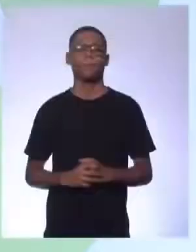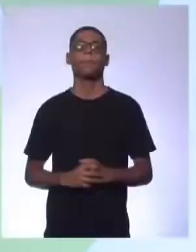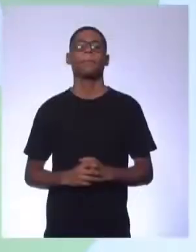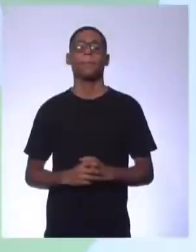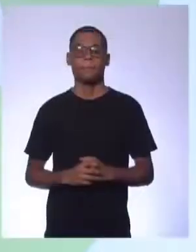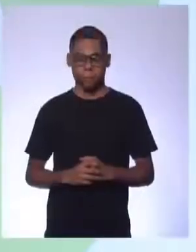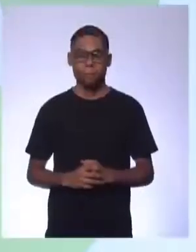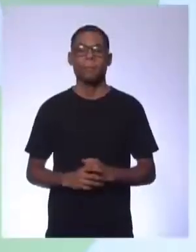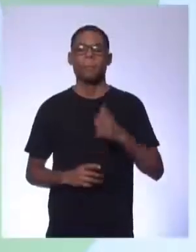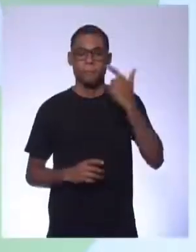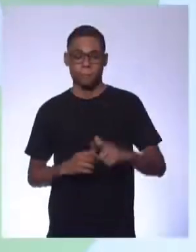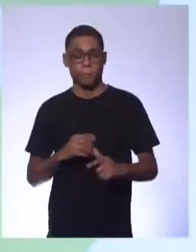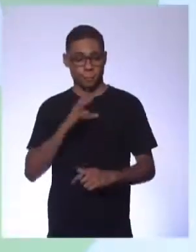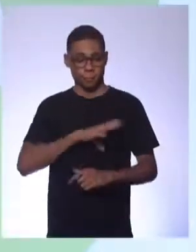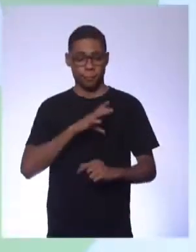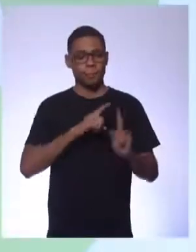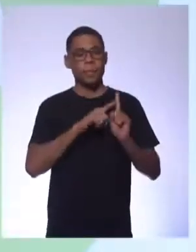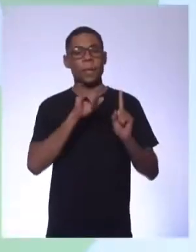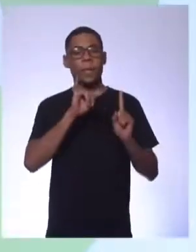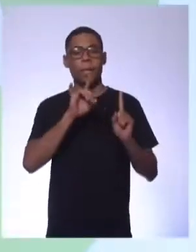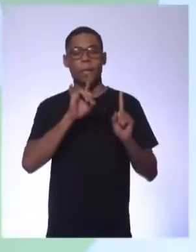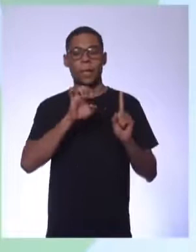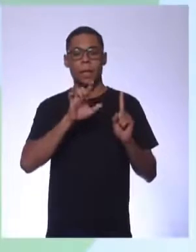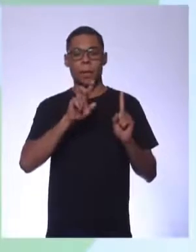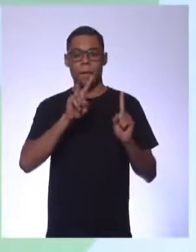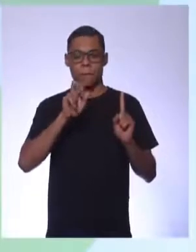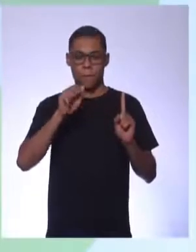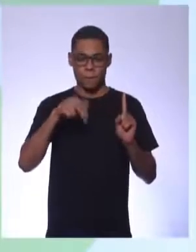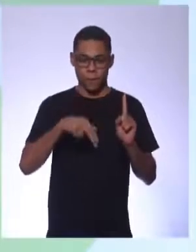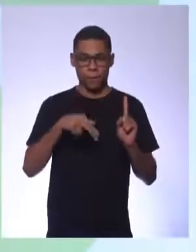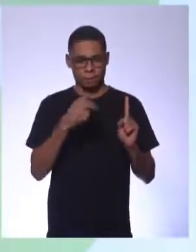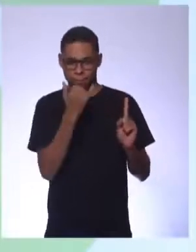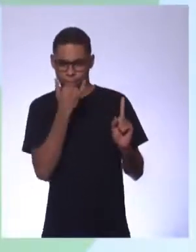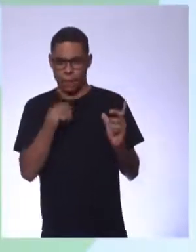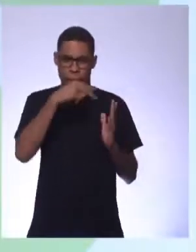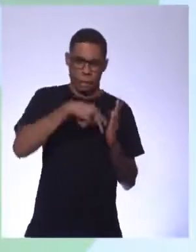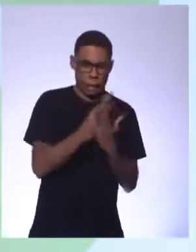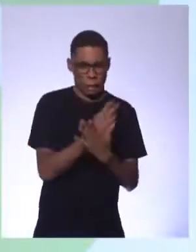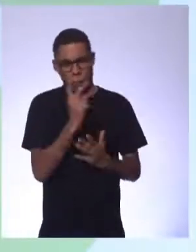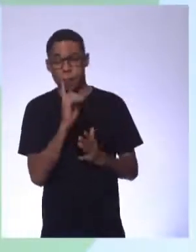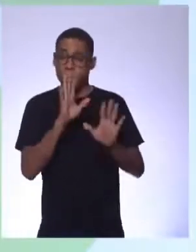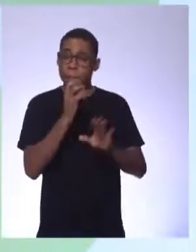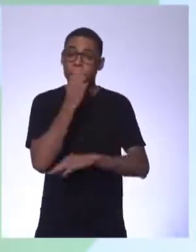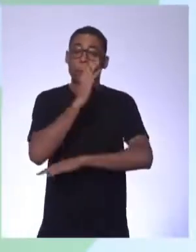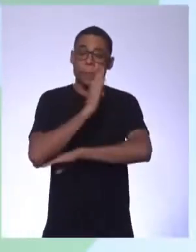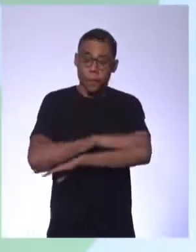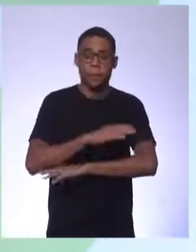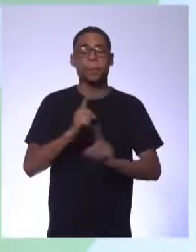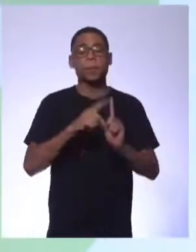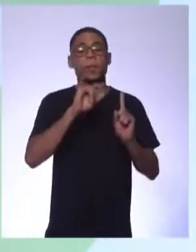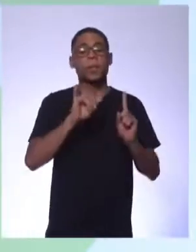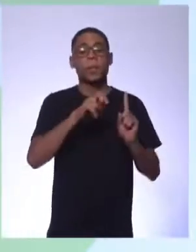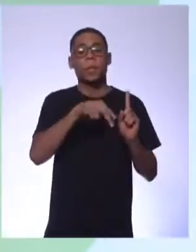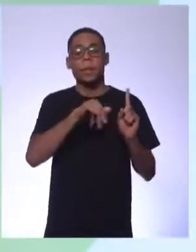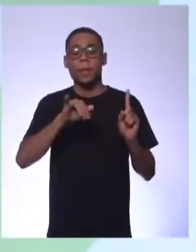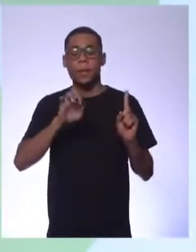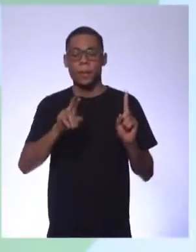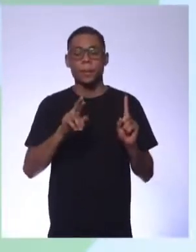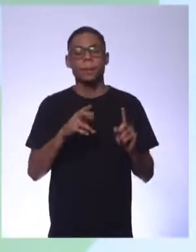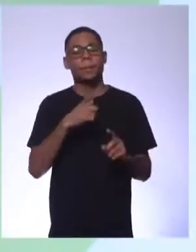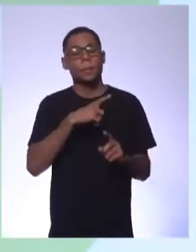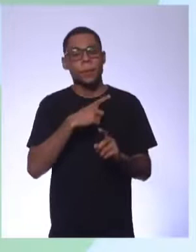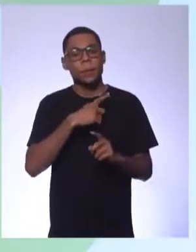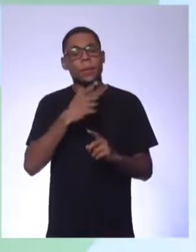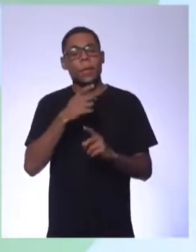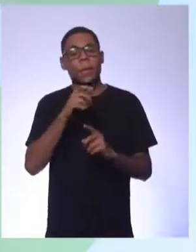E vamos lá, tem o professor Idelvan, desculpe se eu li errado, também dizendo boa tarde. A professora Jennifer está dizendo que artigo de